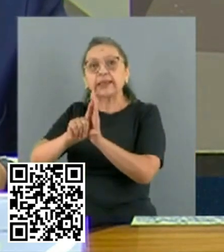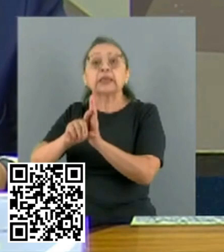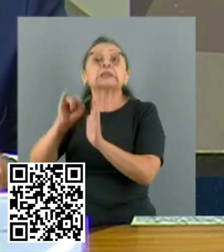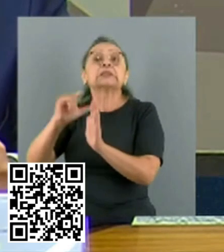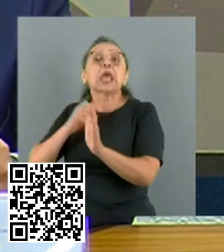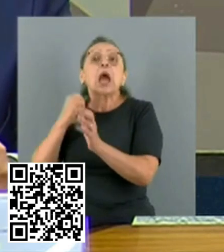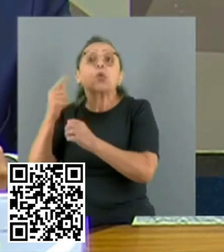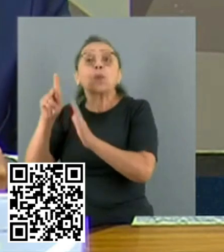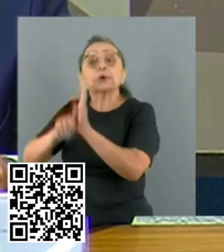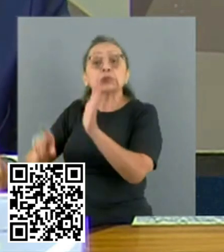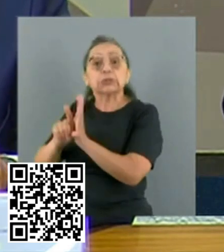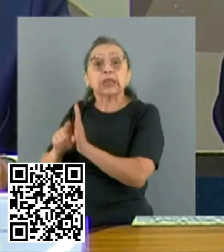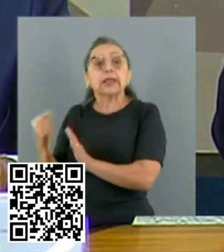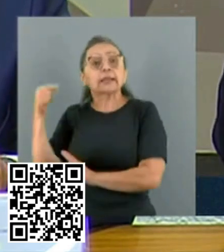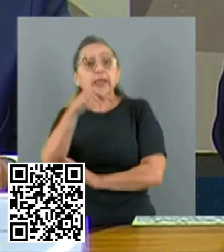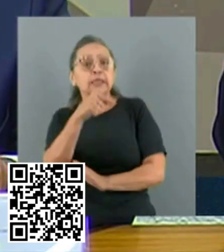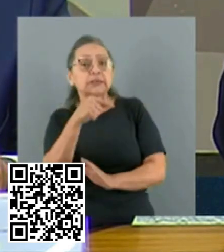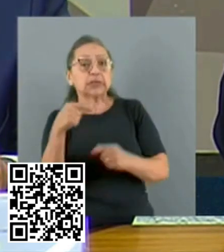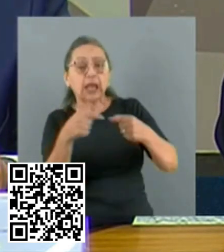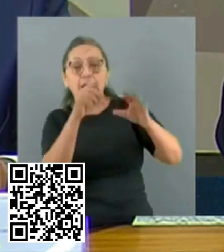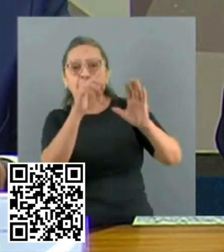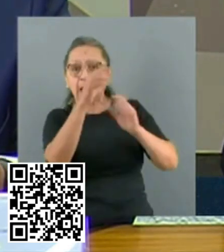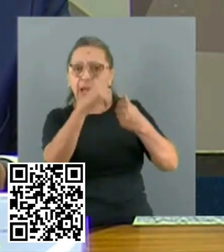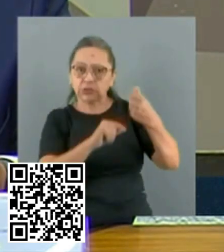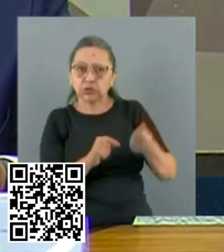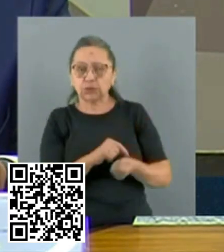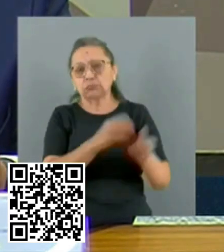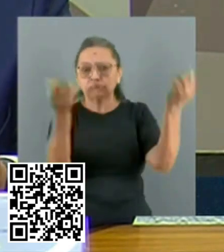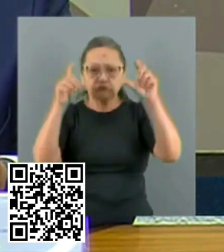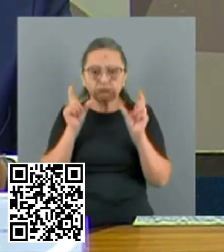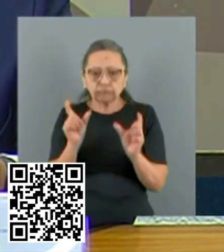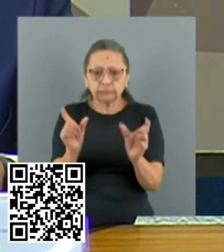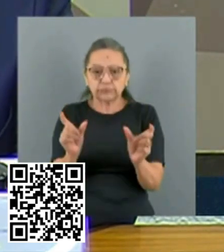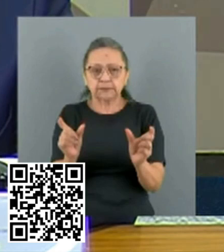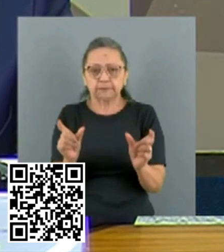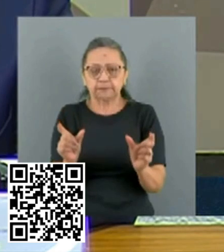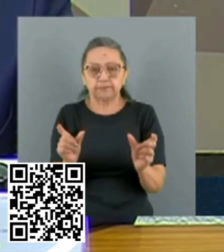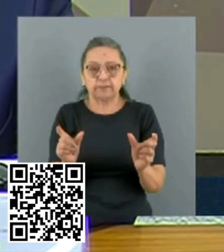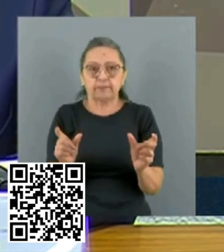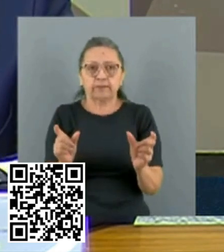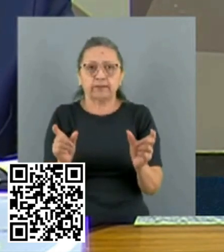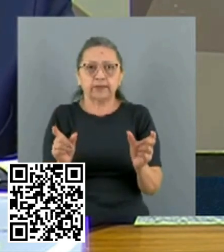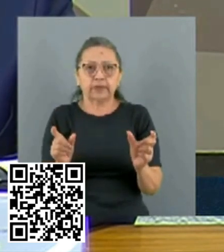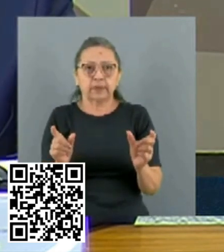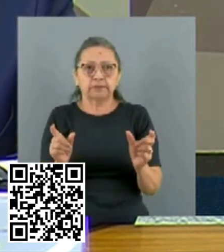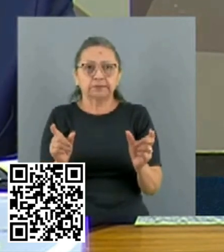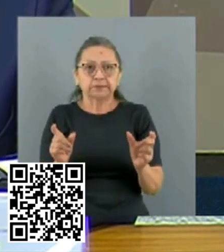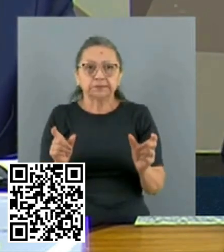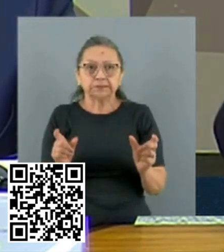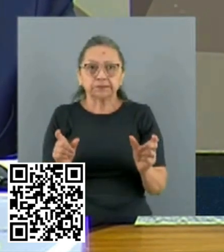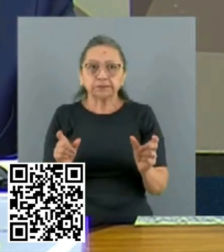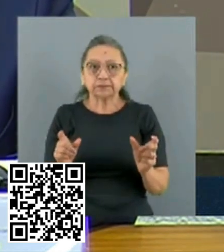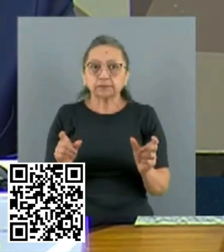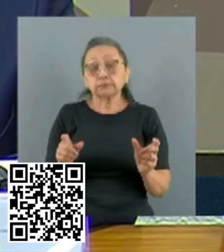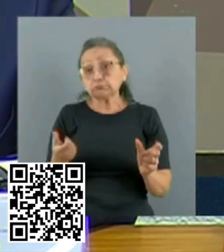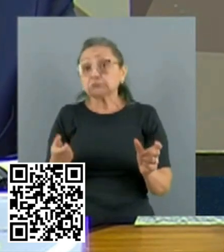trata daquele artigo. Aí no quadrinho seguinte, se tem algum problema